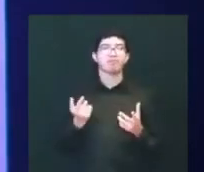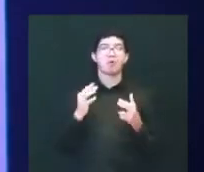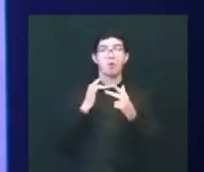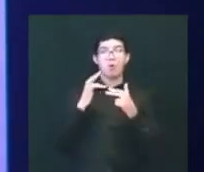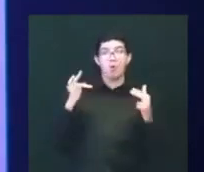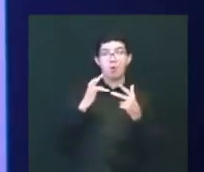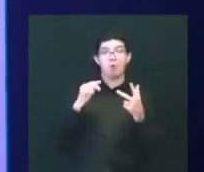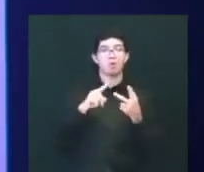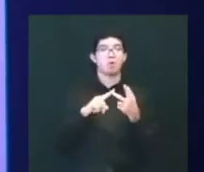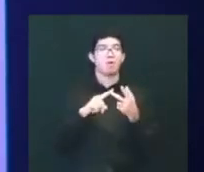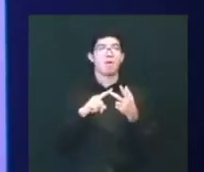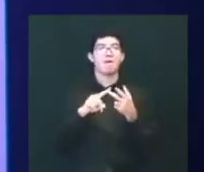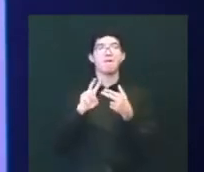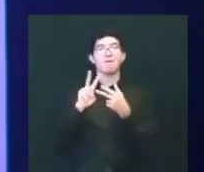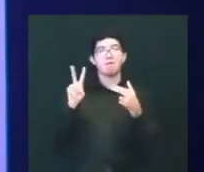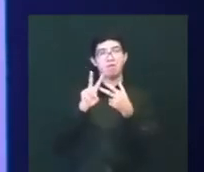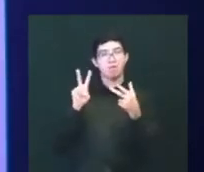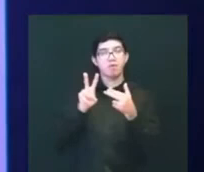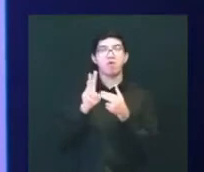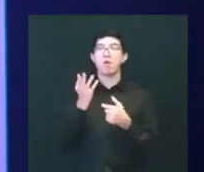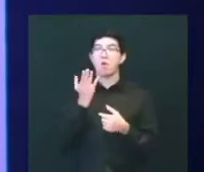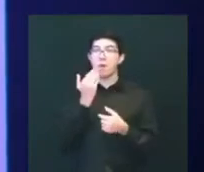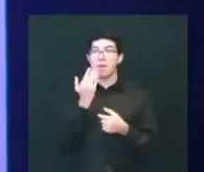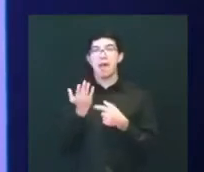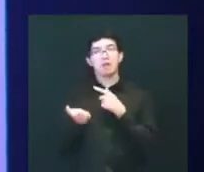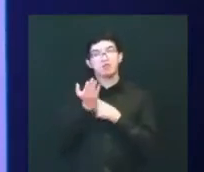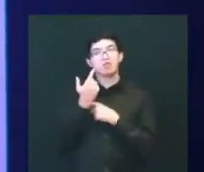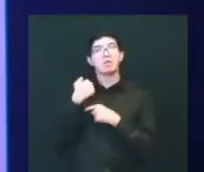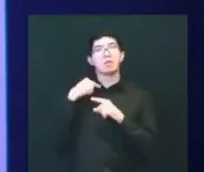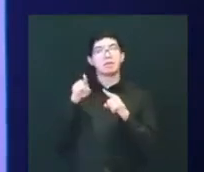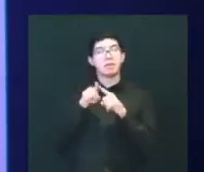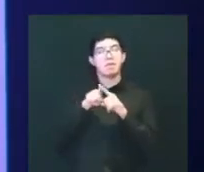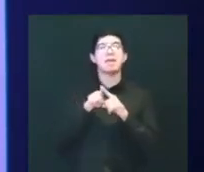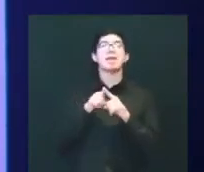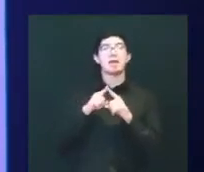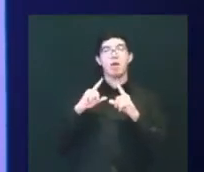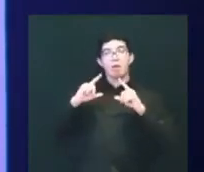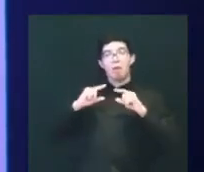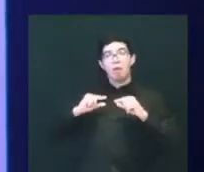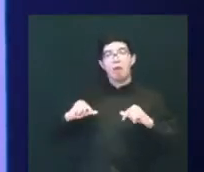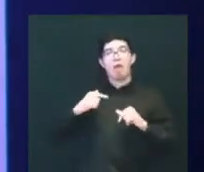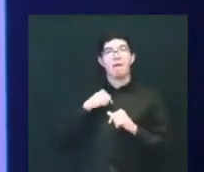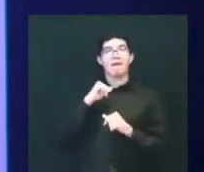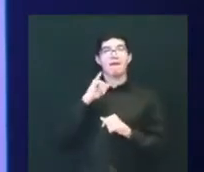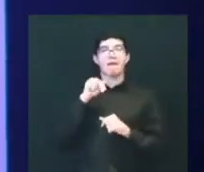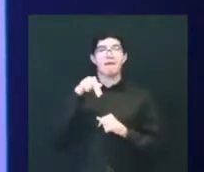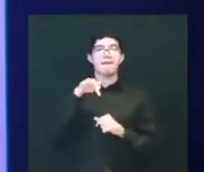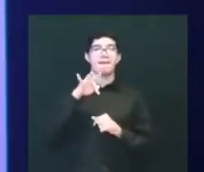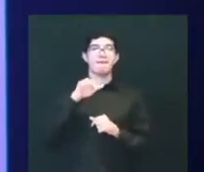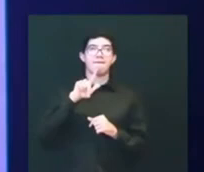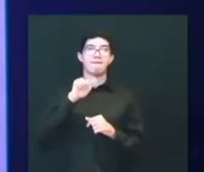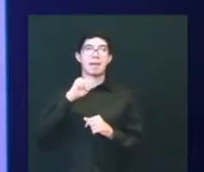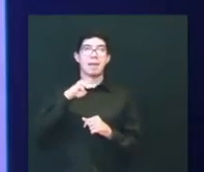verduras e não deixa de ser alimentos que desinflamam o nosso corpo. Então, você tem que procurar se alimentar de uma forma mais